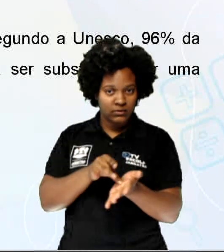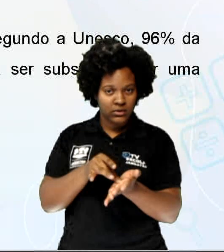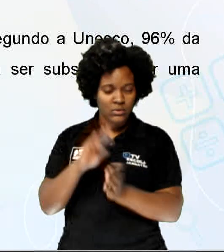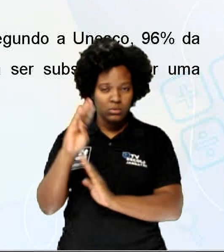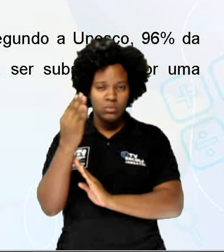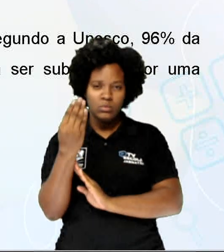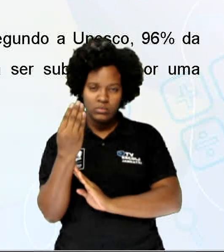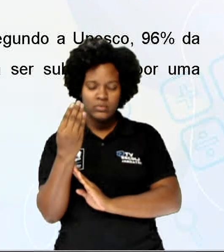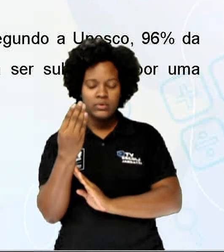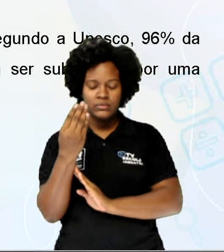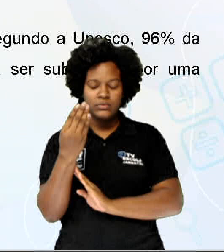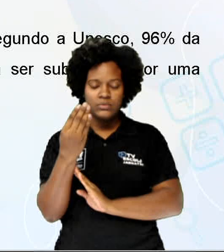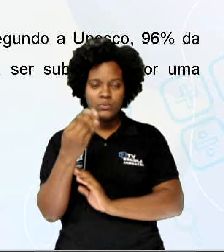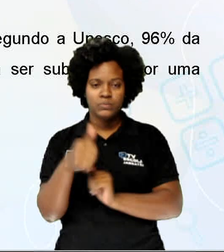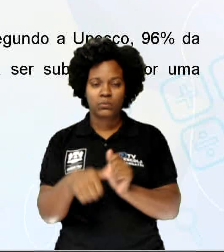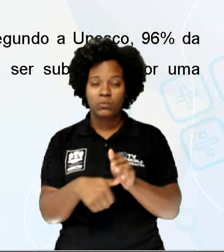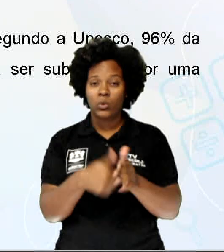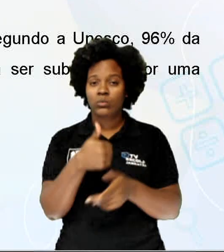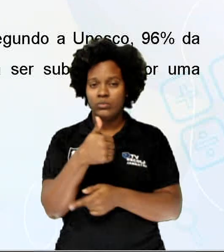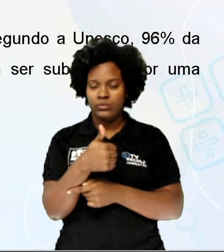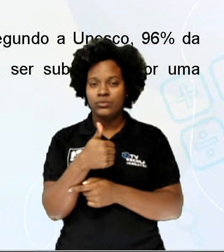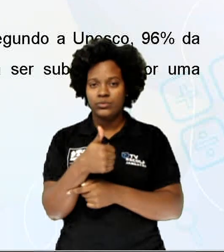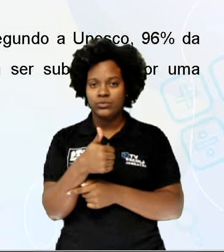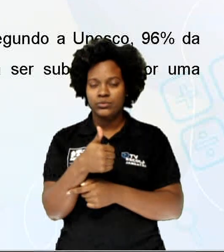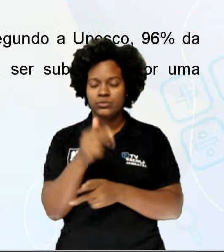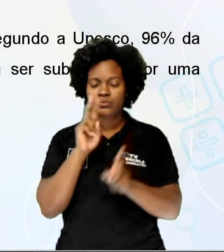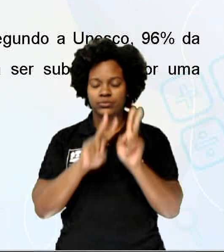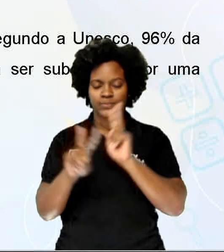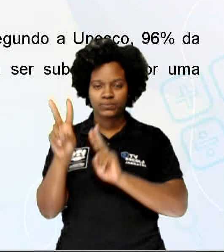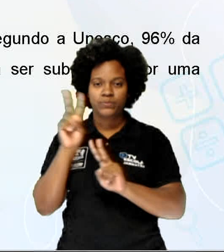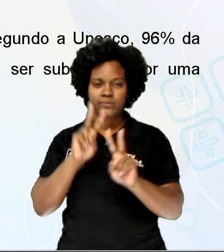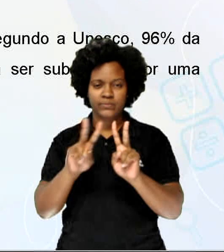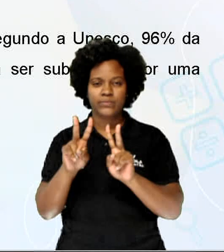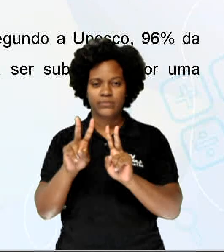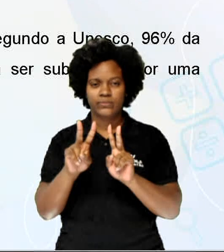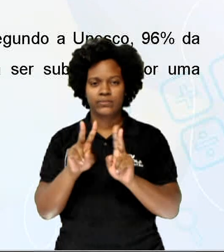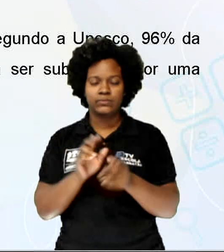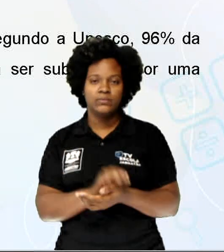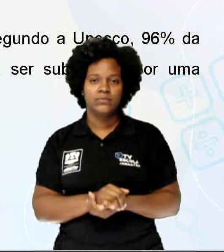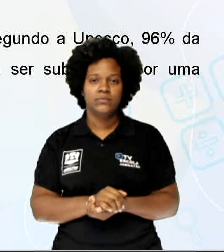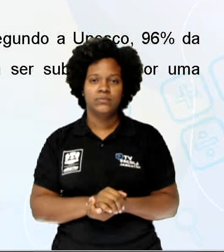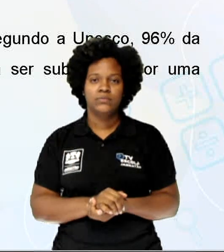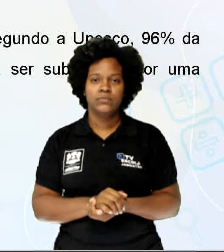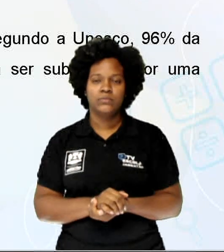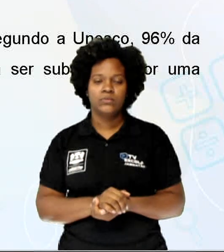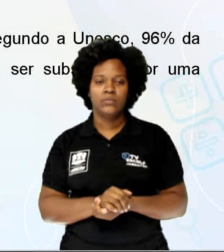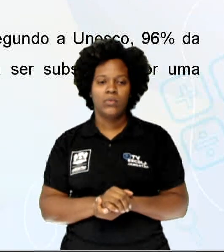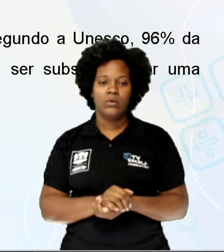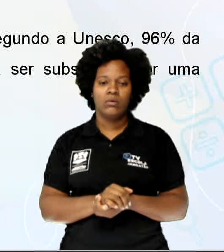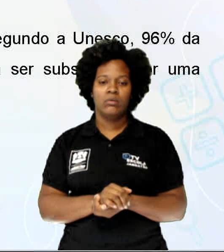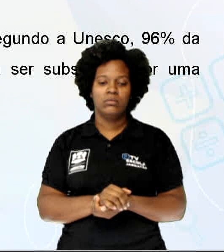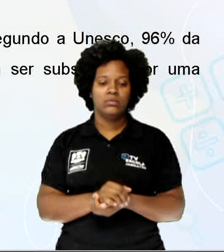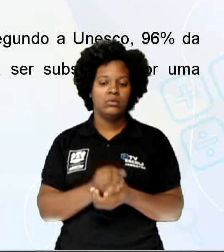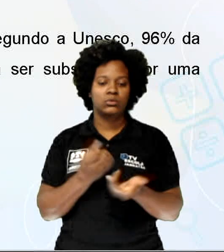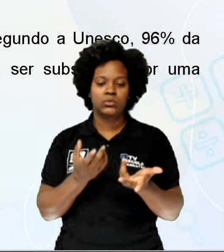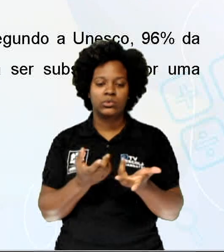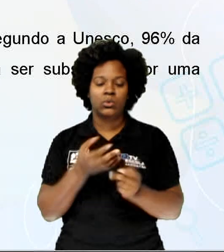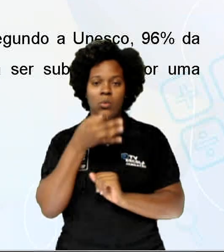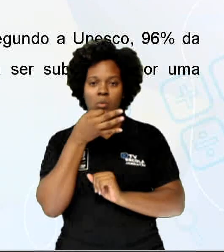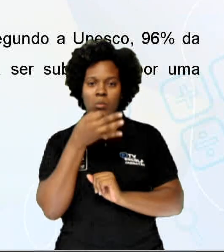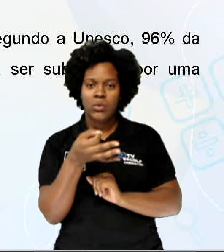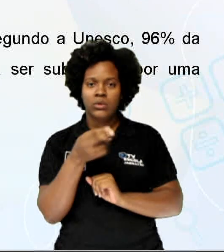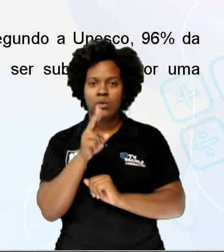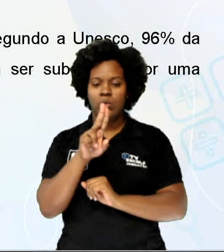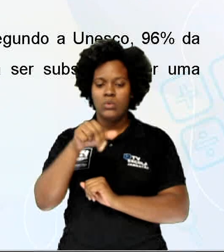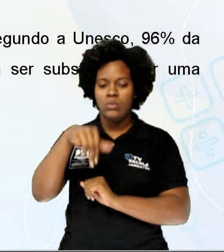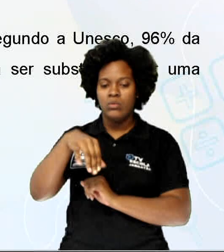Vamos ver aí o item 1. Acompanhe na tela comigo. A gente tem o seguinte. A expressão segundo a Unesco, no